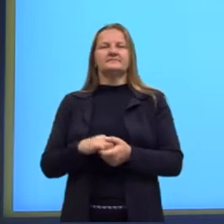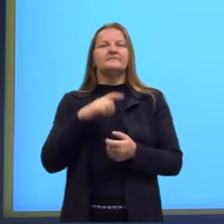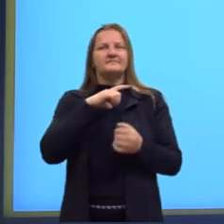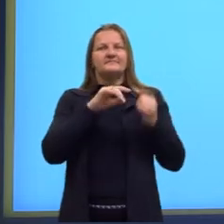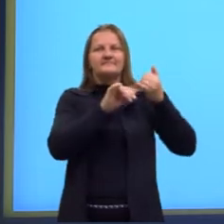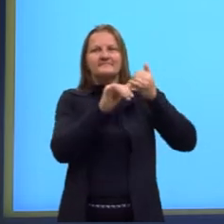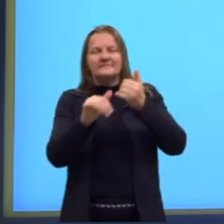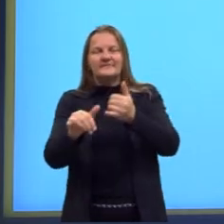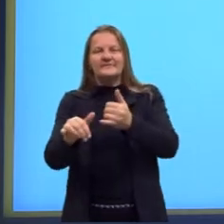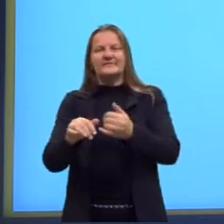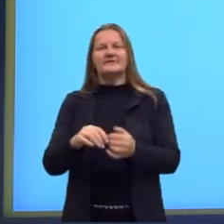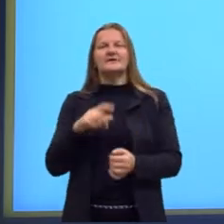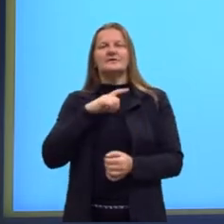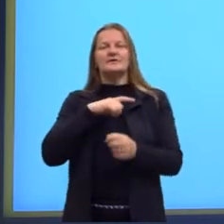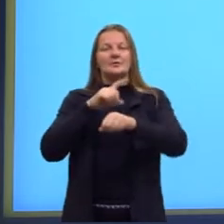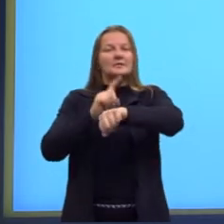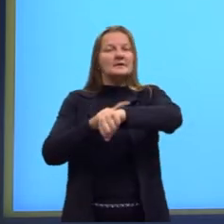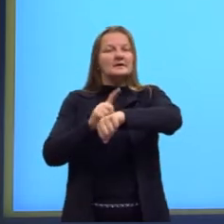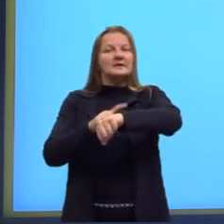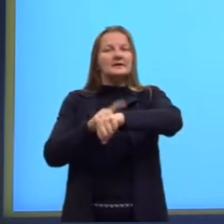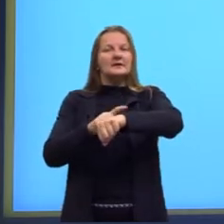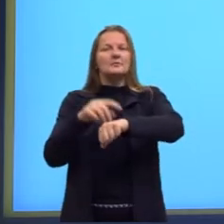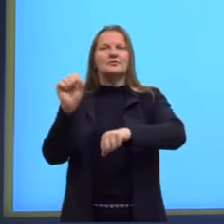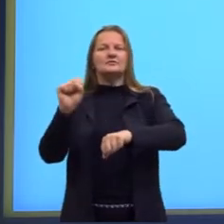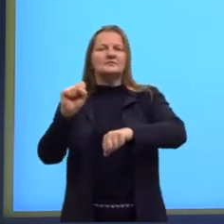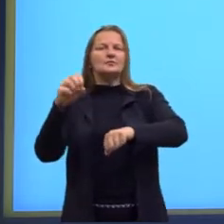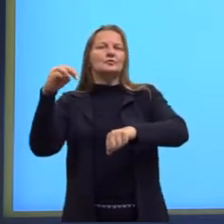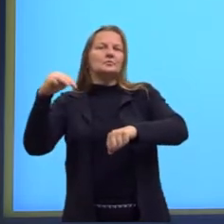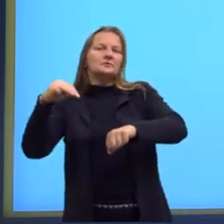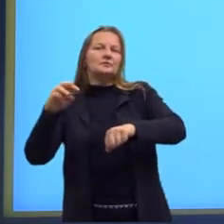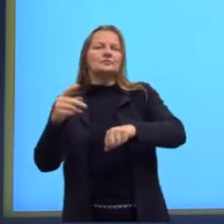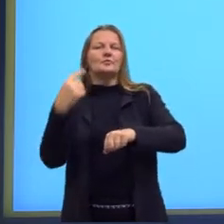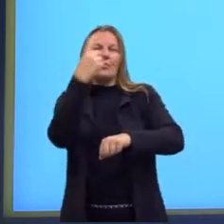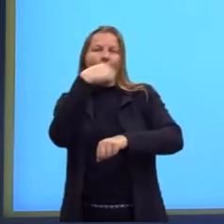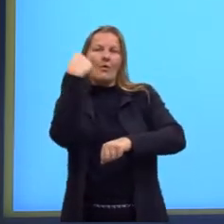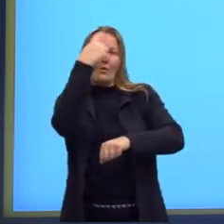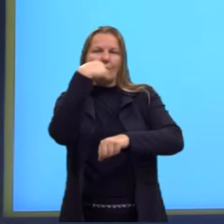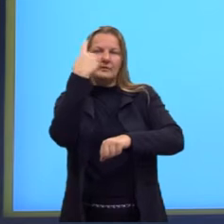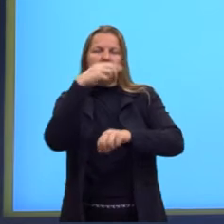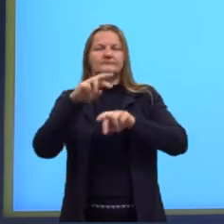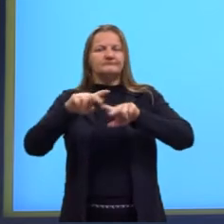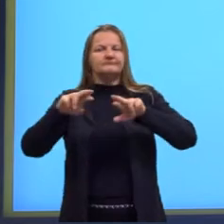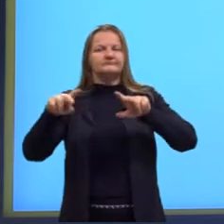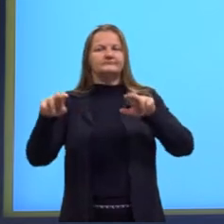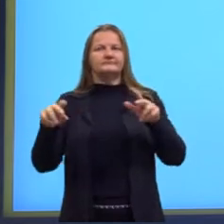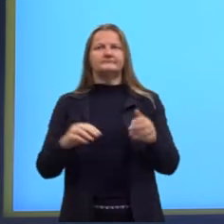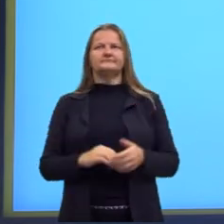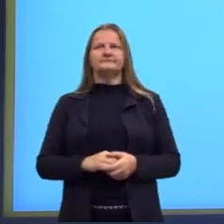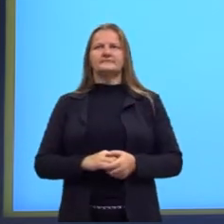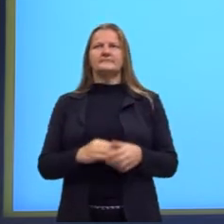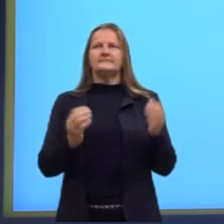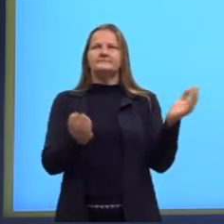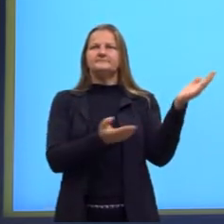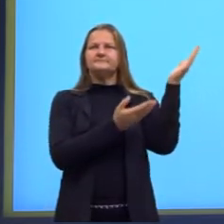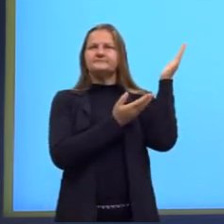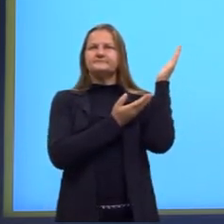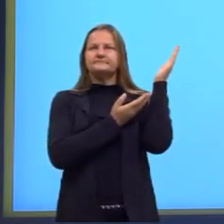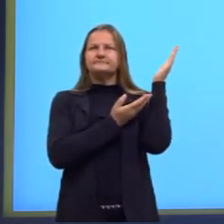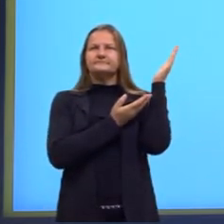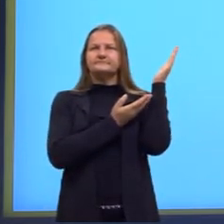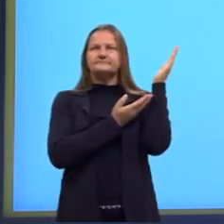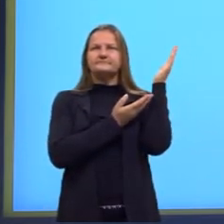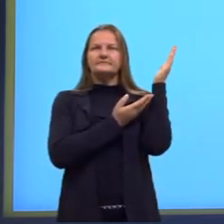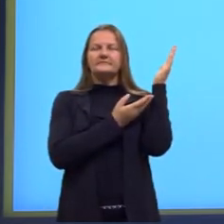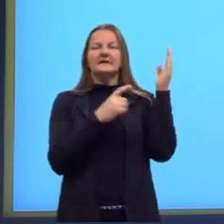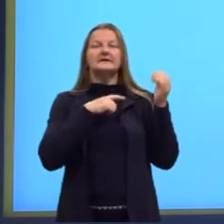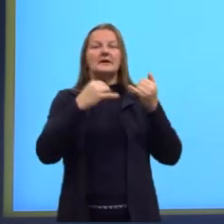como a gente já viu e o tempo né segundo minutos horas bom então se eu tenho